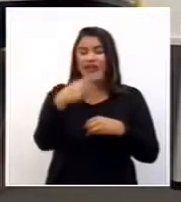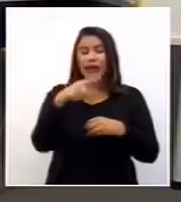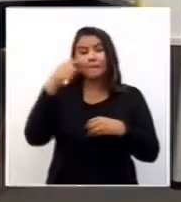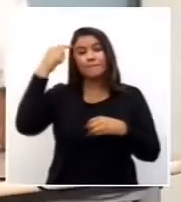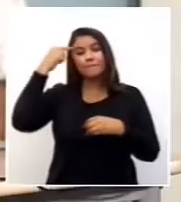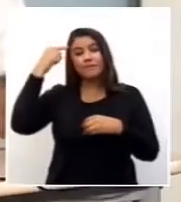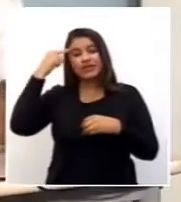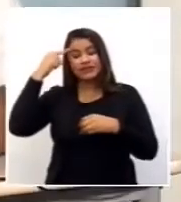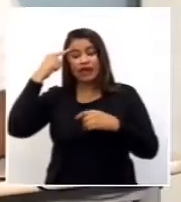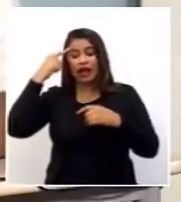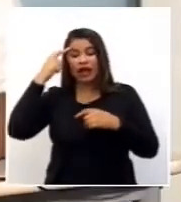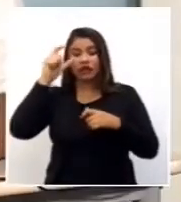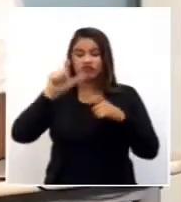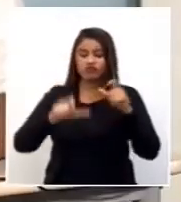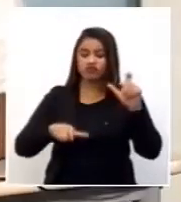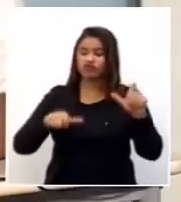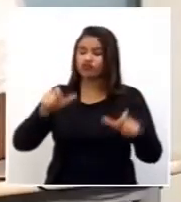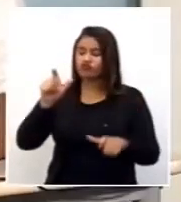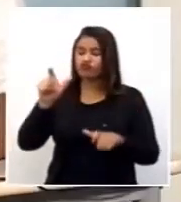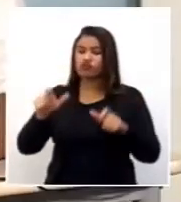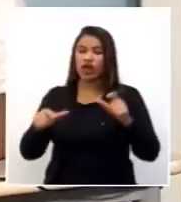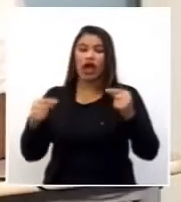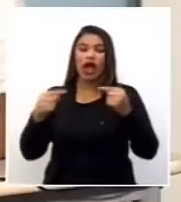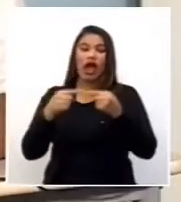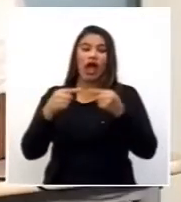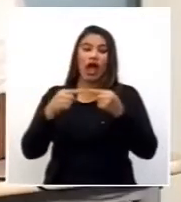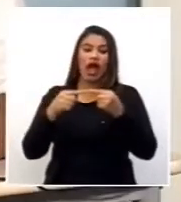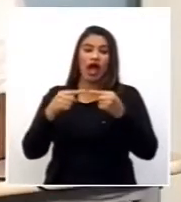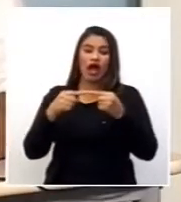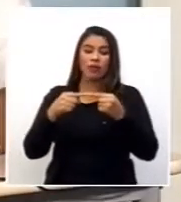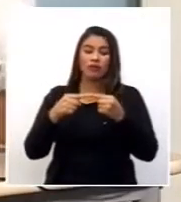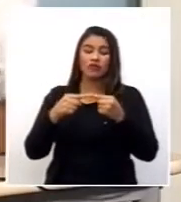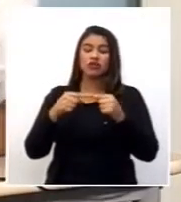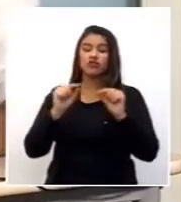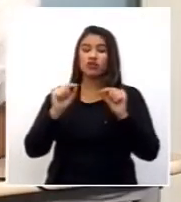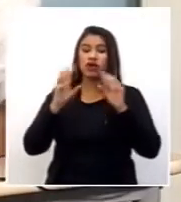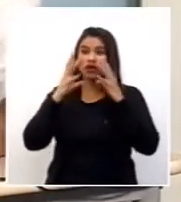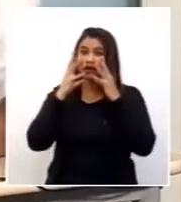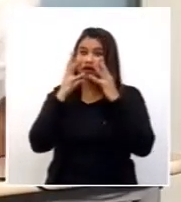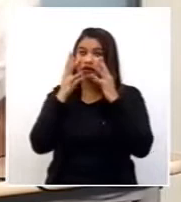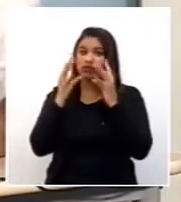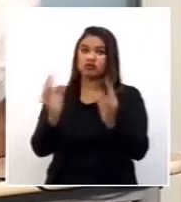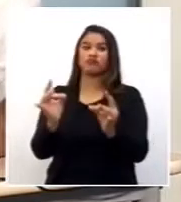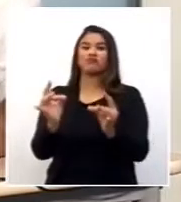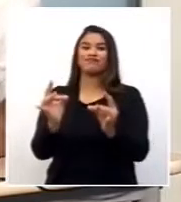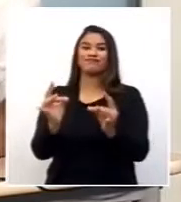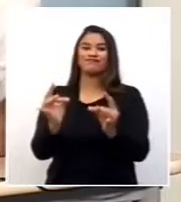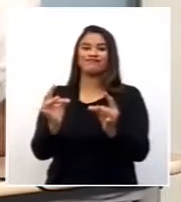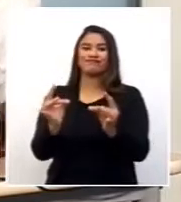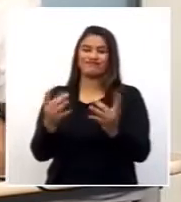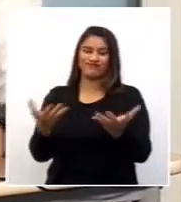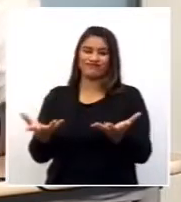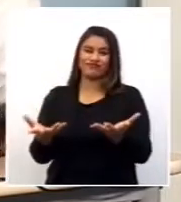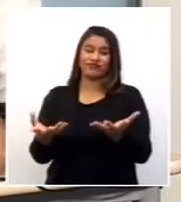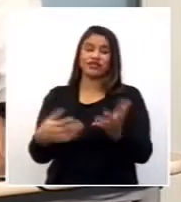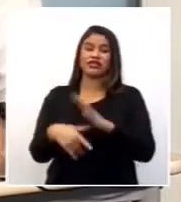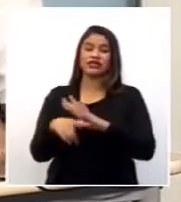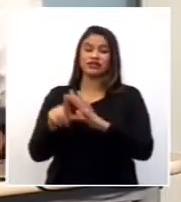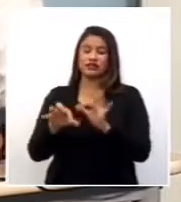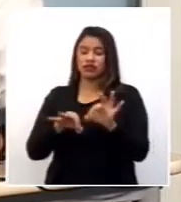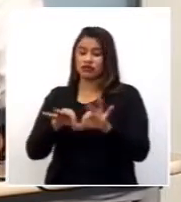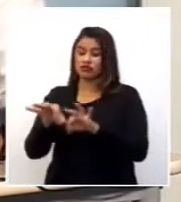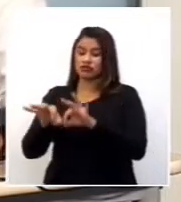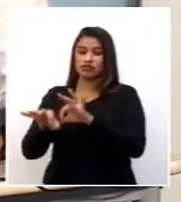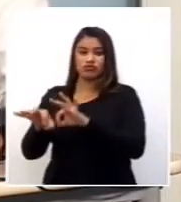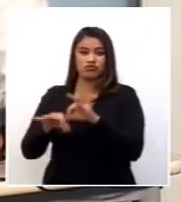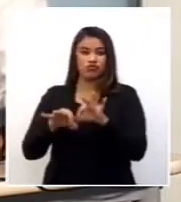que favoreça esse tipo de atenção individual. Ao passo que se você programou, planejou uma aula, no